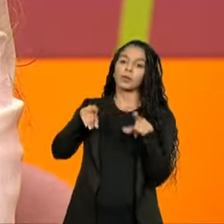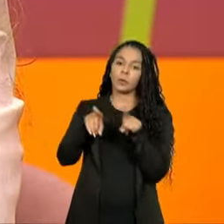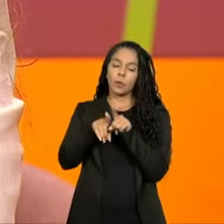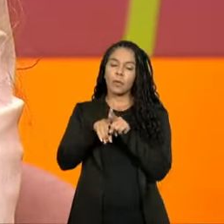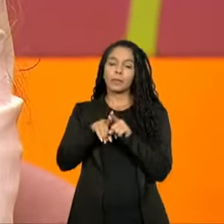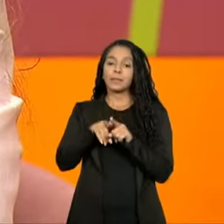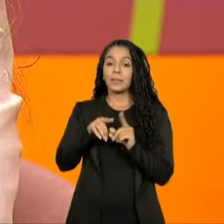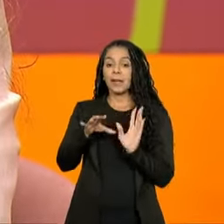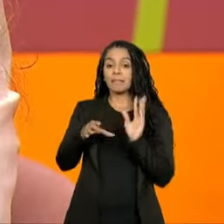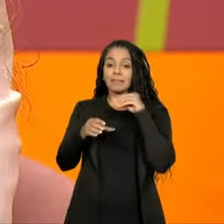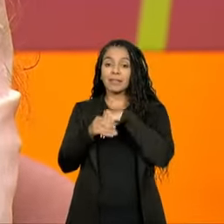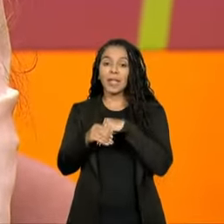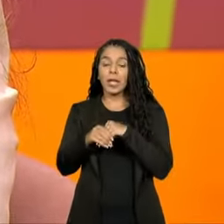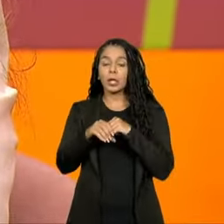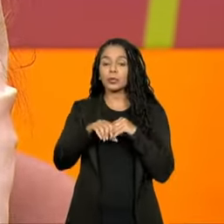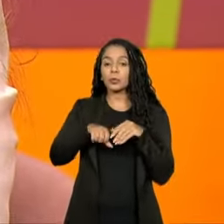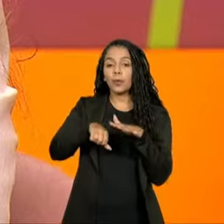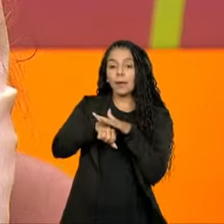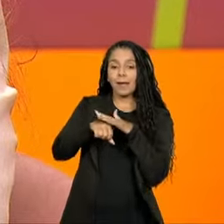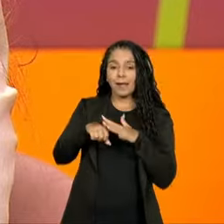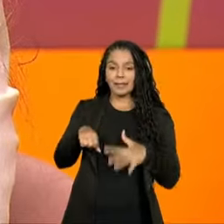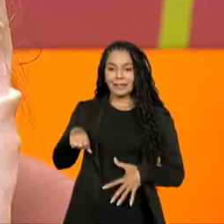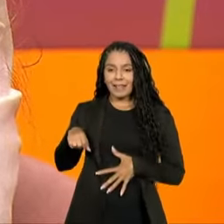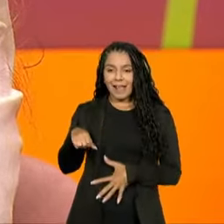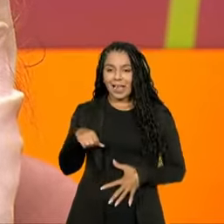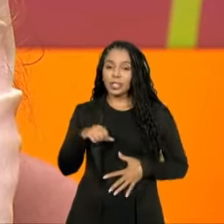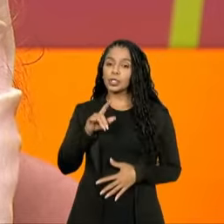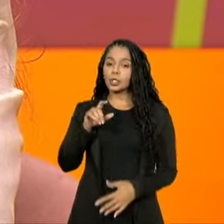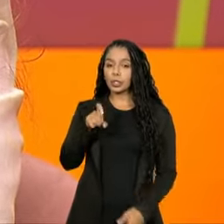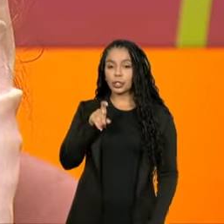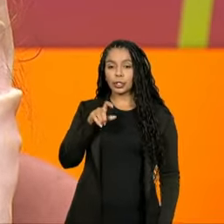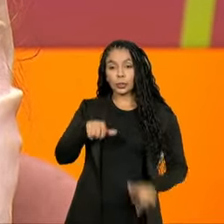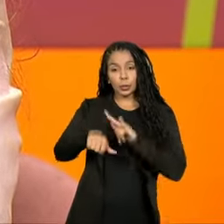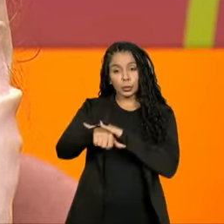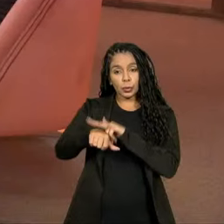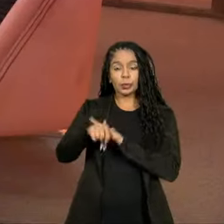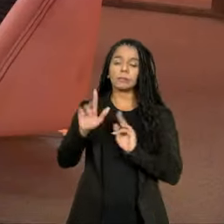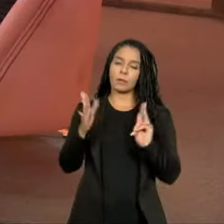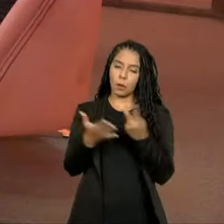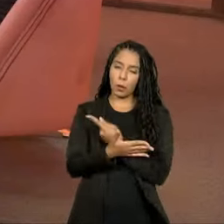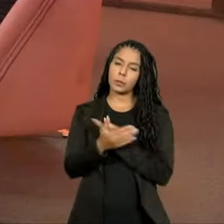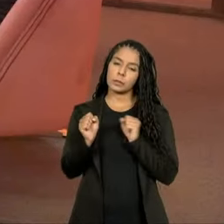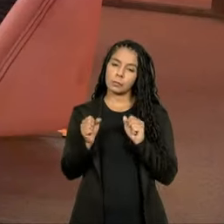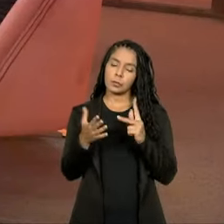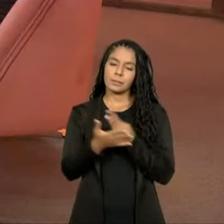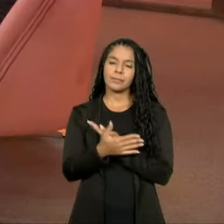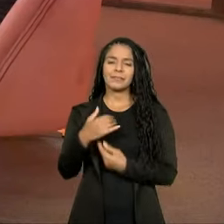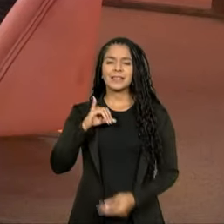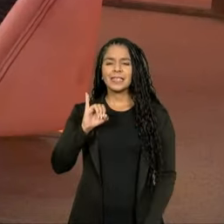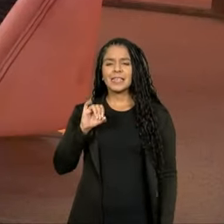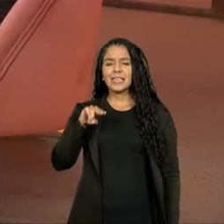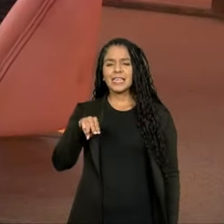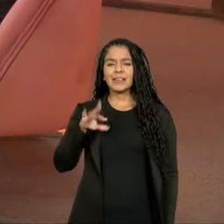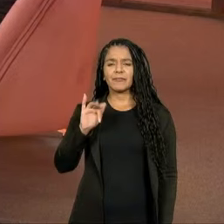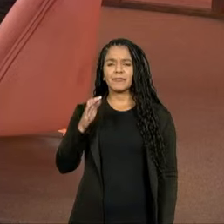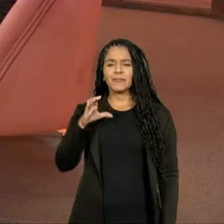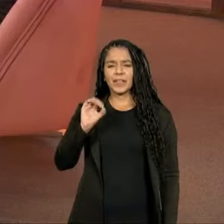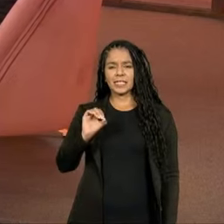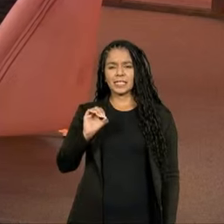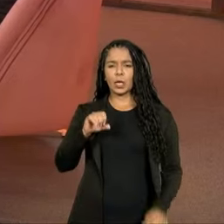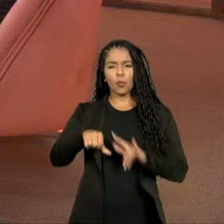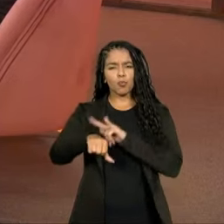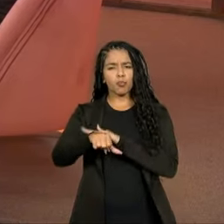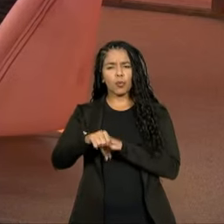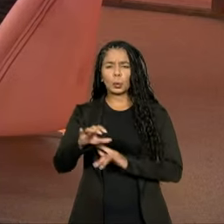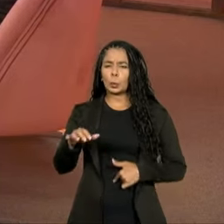região urinária. Então, assim, aumenta a chance disso acontecer e disso ser recorrente. Porque, normalmente, a infecção urinária dói pra caramba, né? Aí, depois